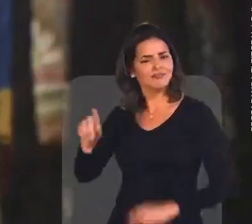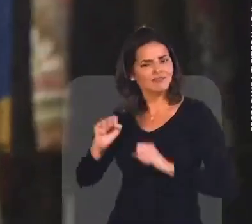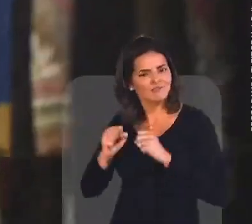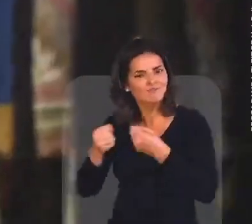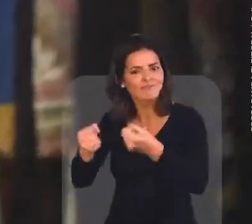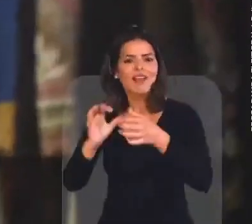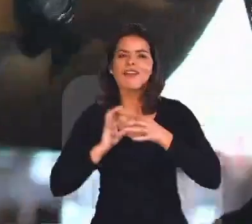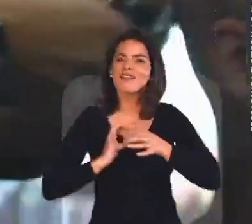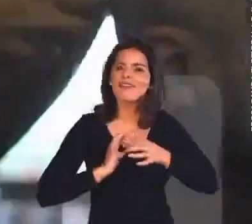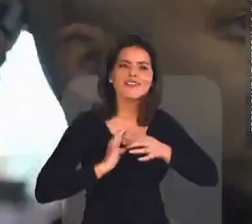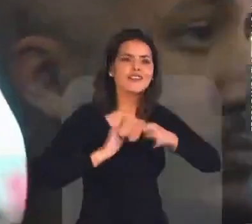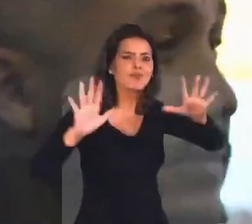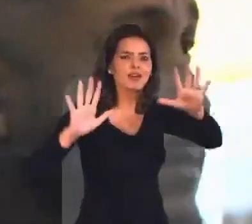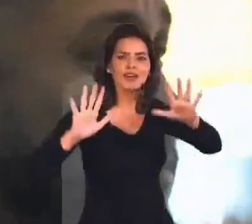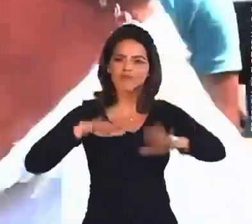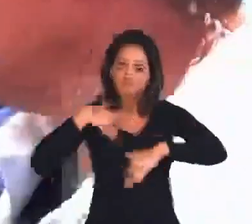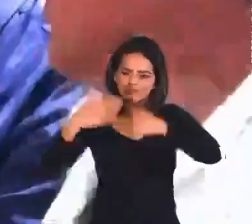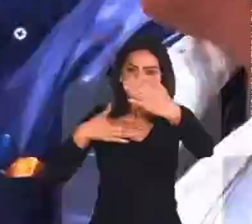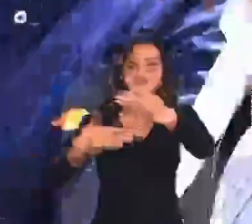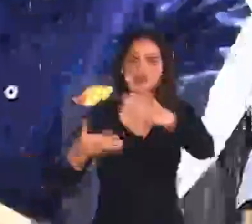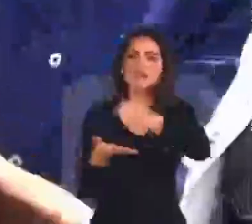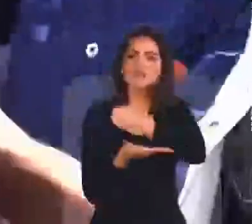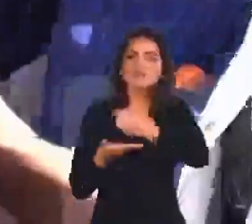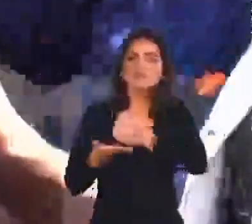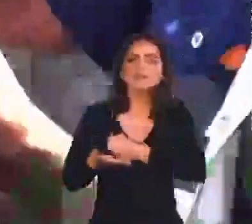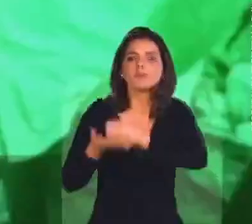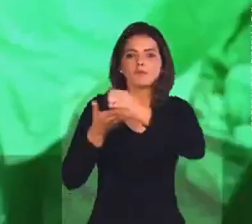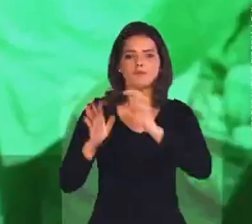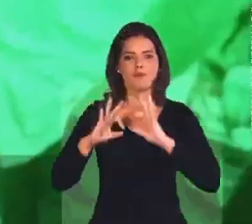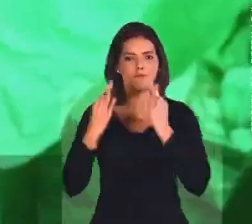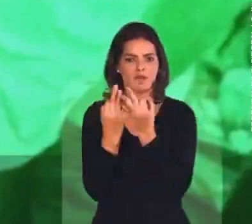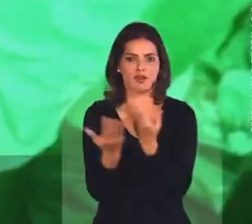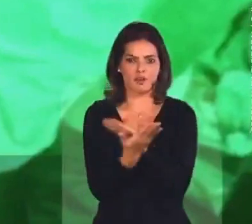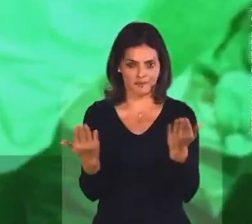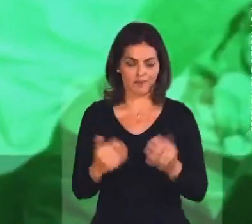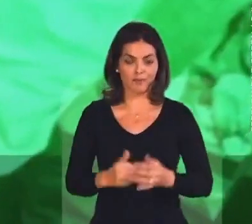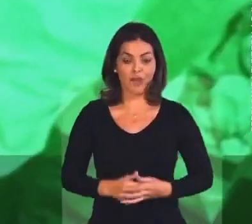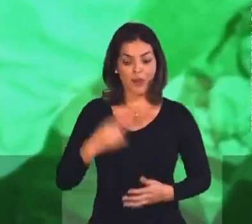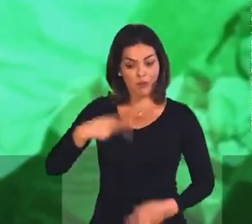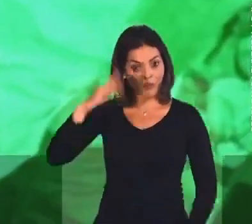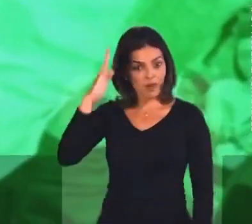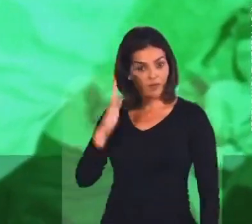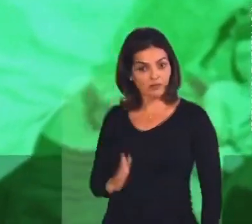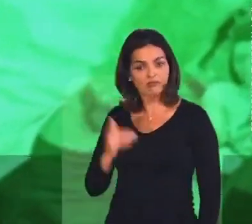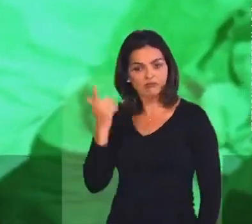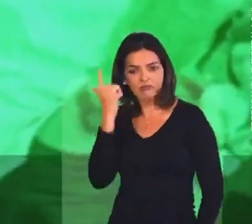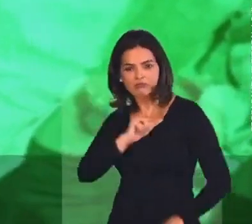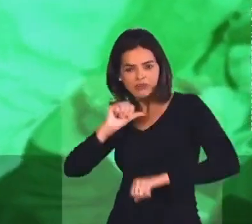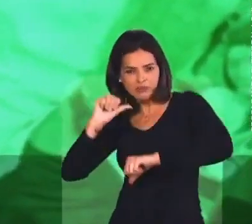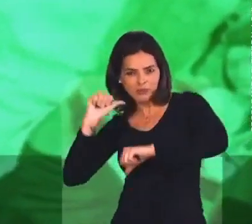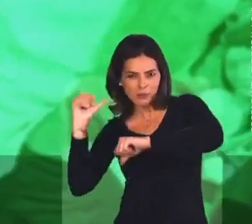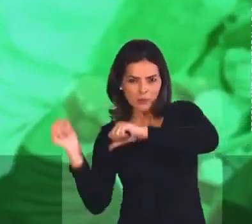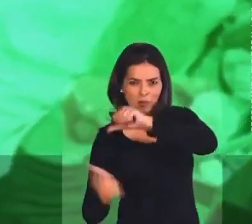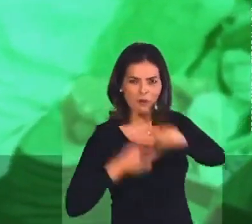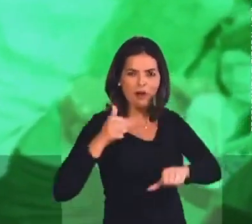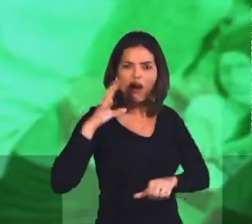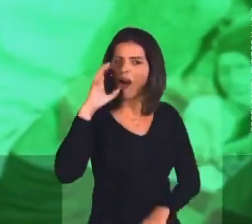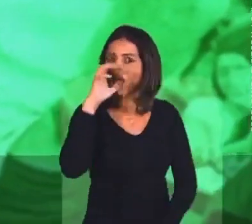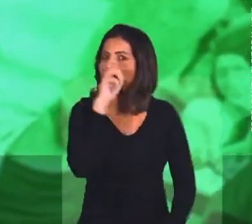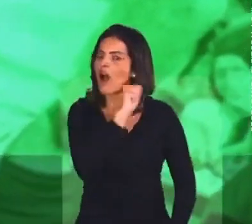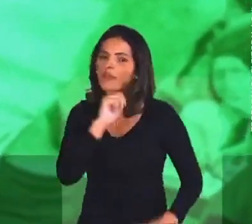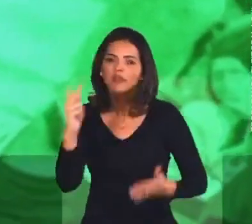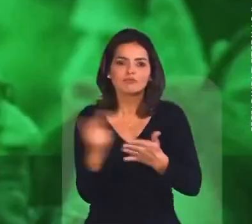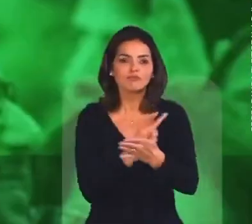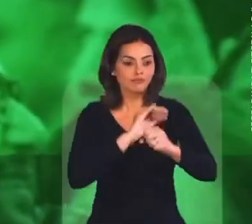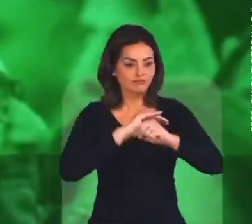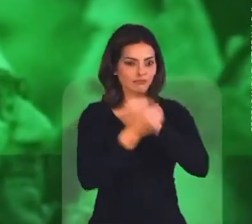defendendo a liberdade e o sustento dos brasileiros. O Brasil é o país que se recuperou mais rápido dos efeitos de uma